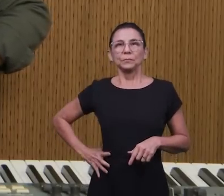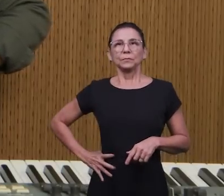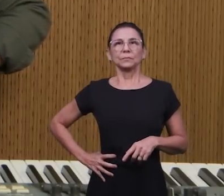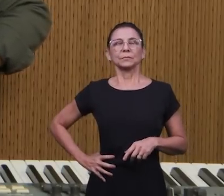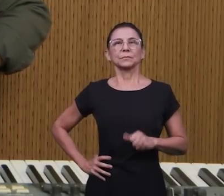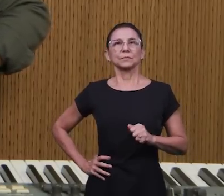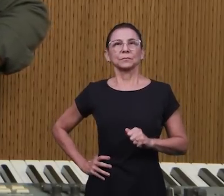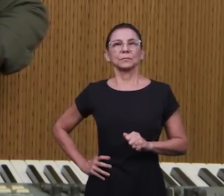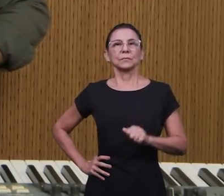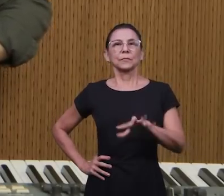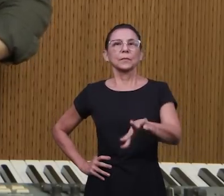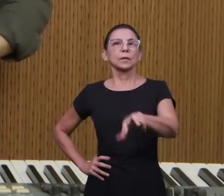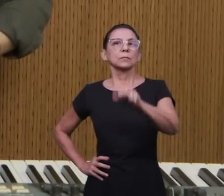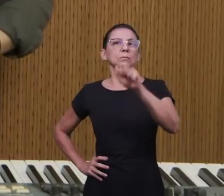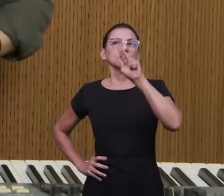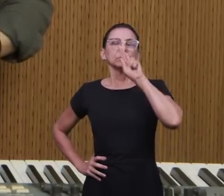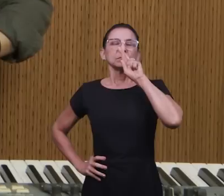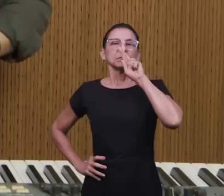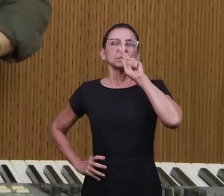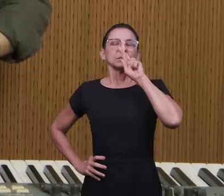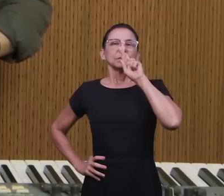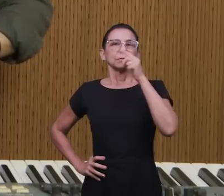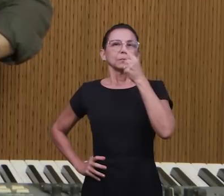Inspirou normal pelo nariz.